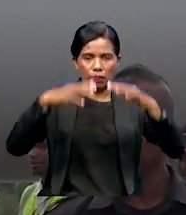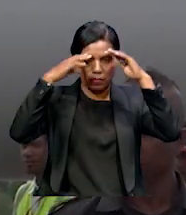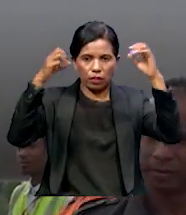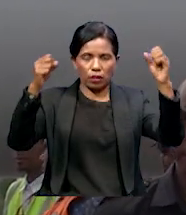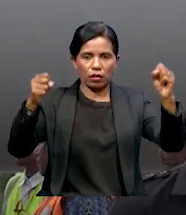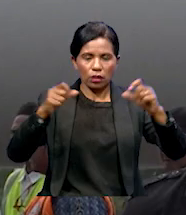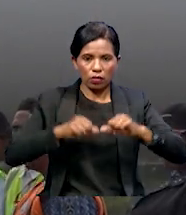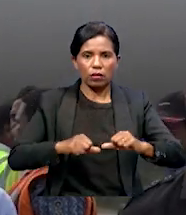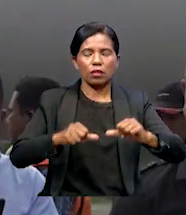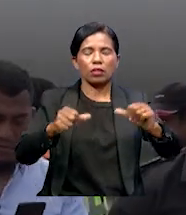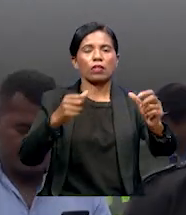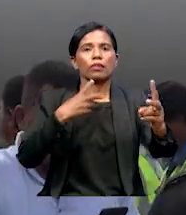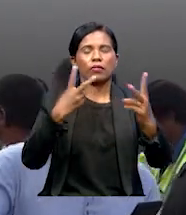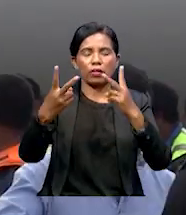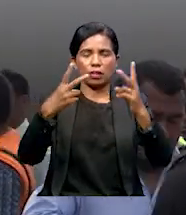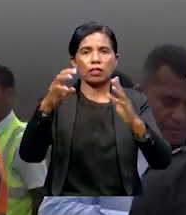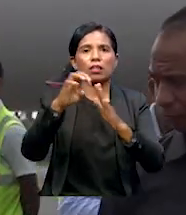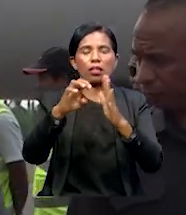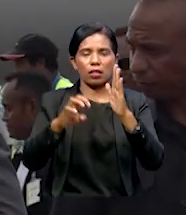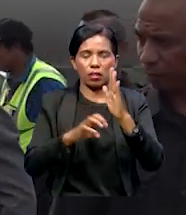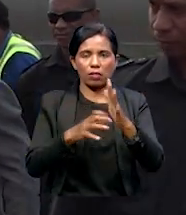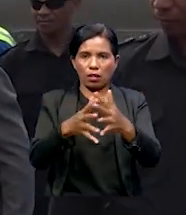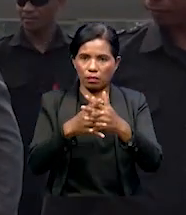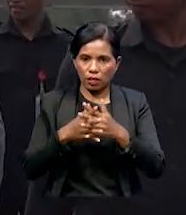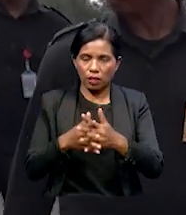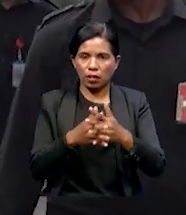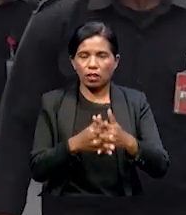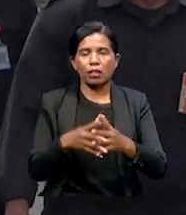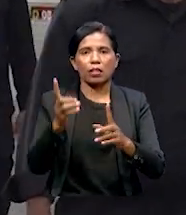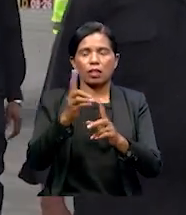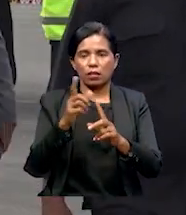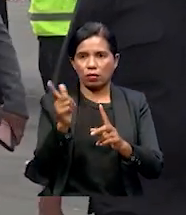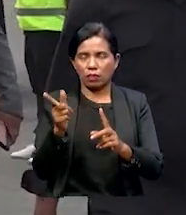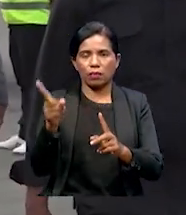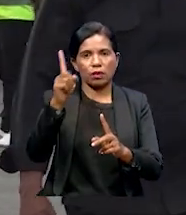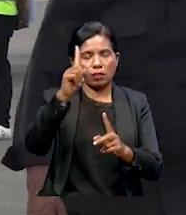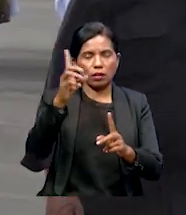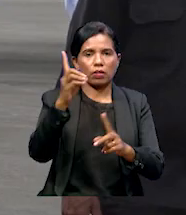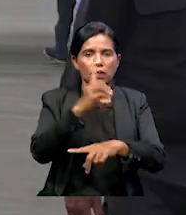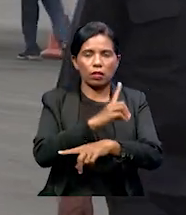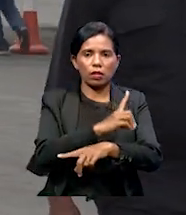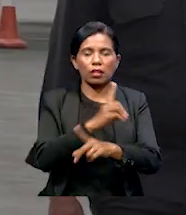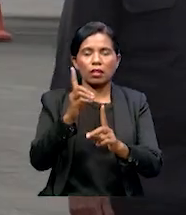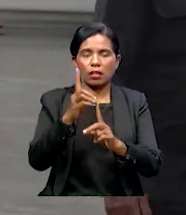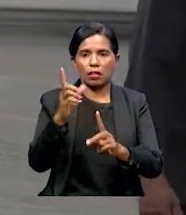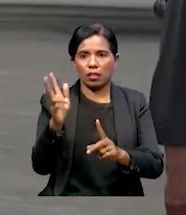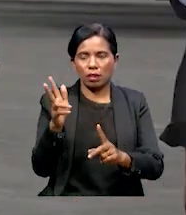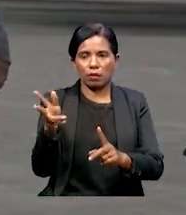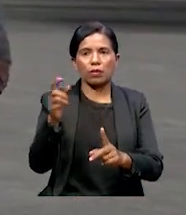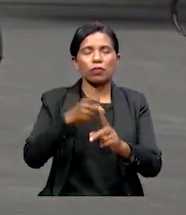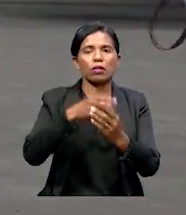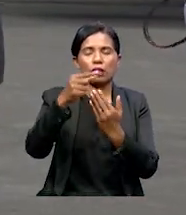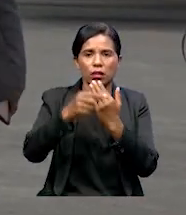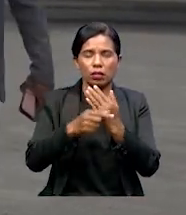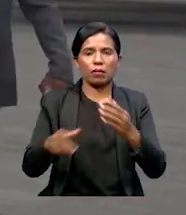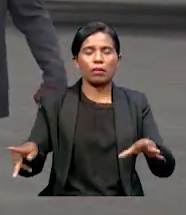República se continua a la viagem ba Estados Unidos América e Loron Ruanulu Resing Ida to Loron Tolunulu fulan setembro, onde participa e